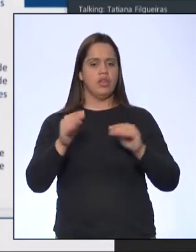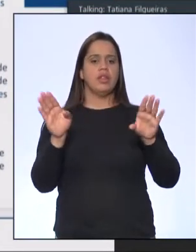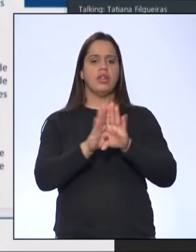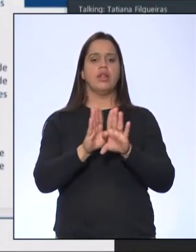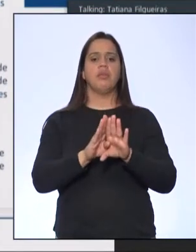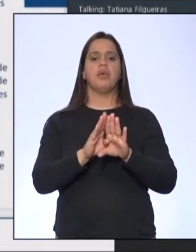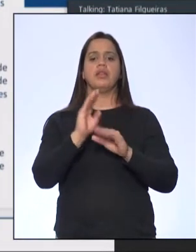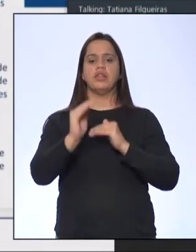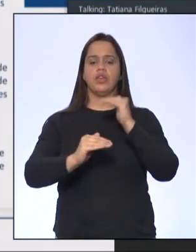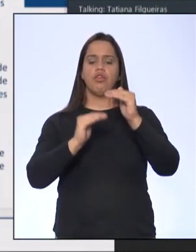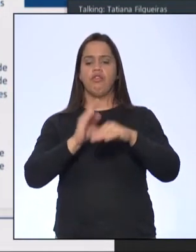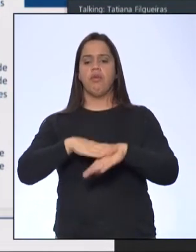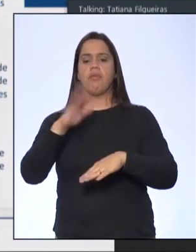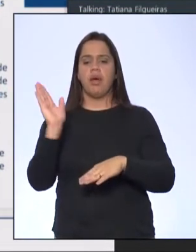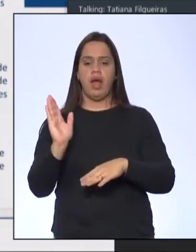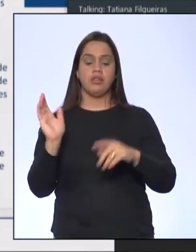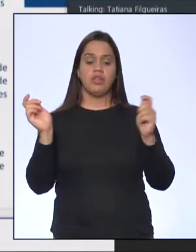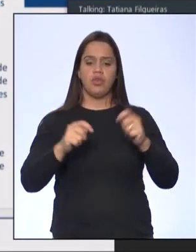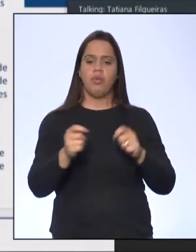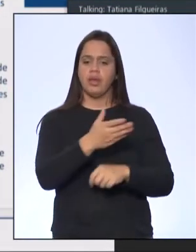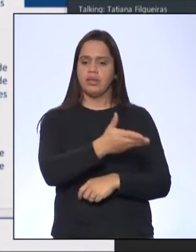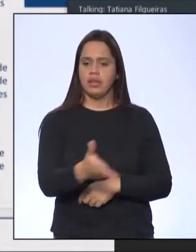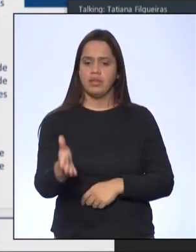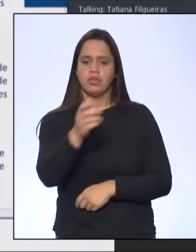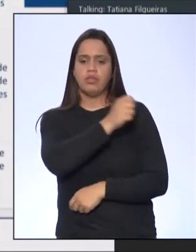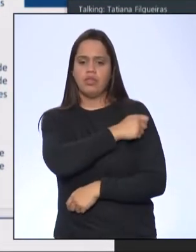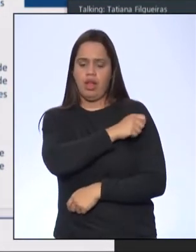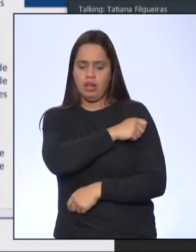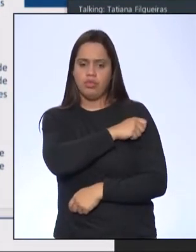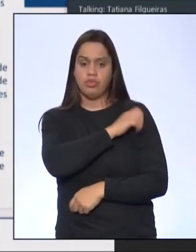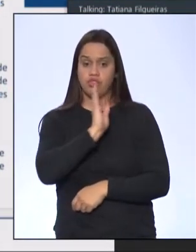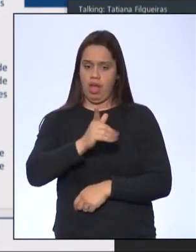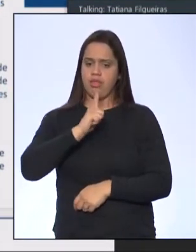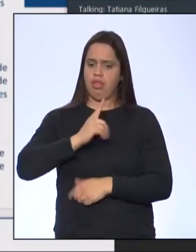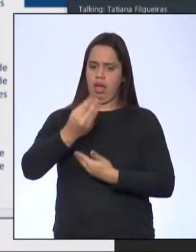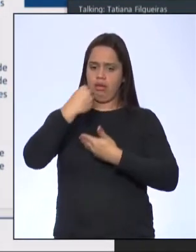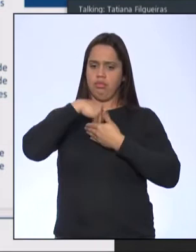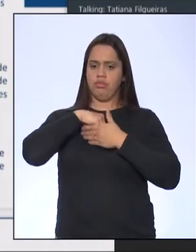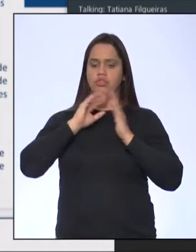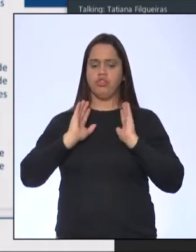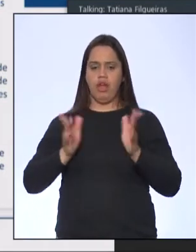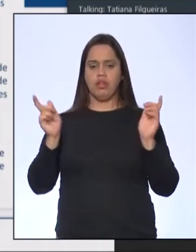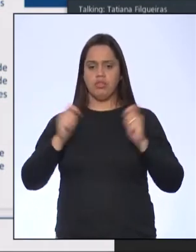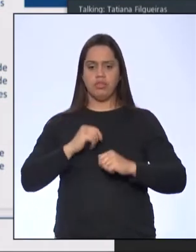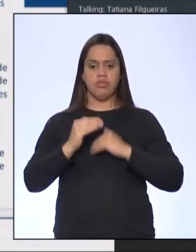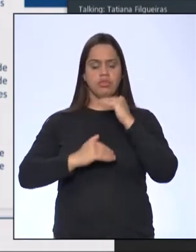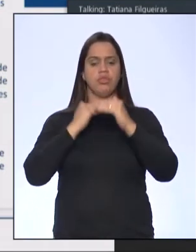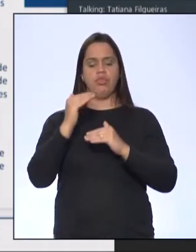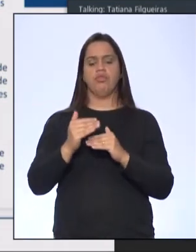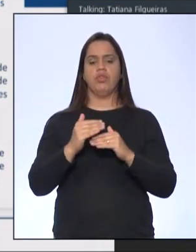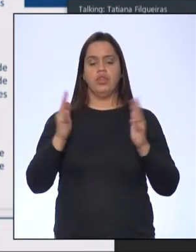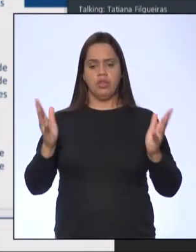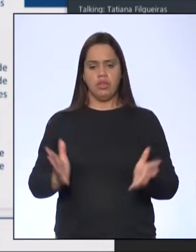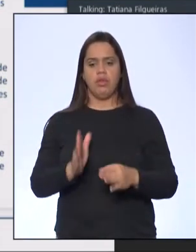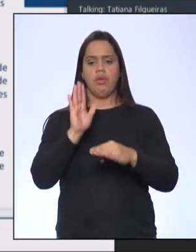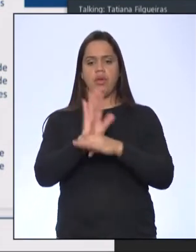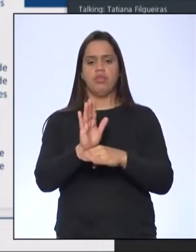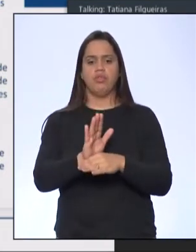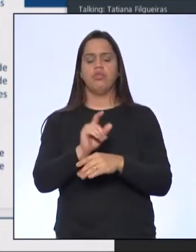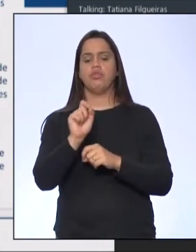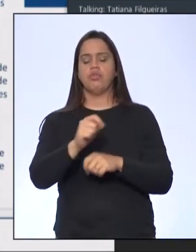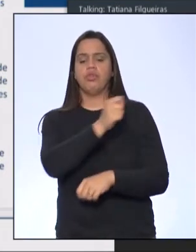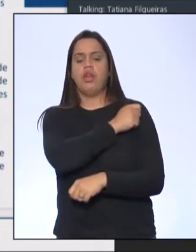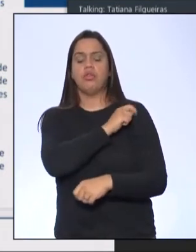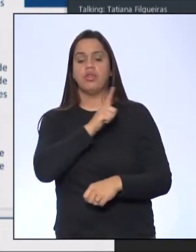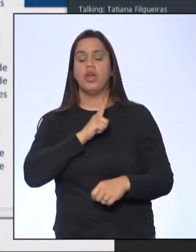desenvolvem mais as competências dos seus alunos, né? Os professores que têm essas competências desenvolvidas, eles têm uma maior